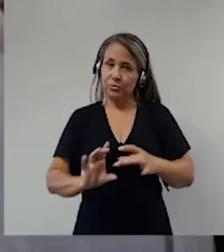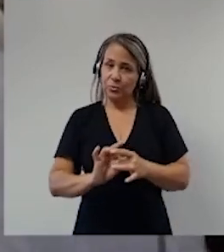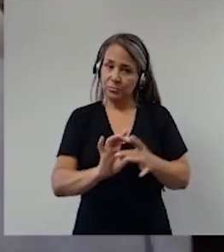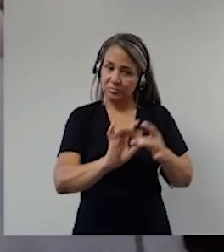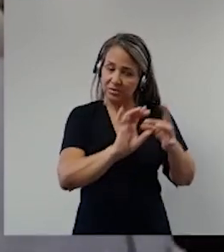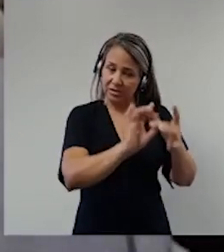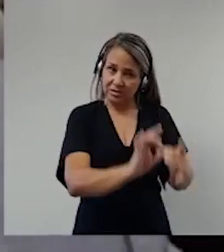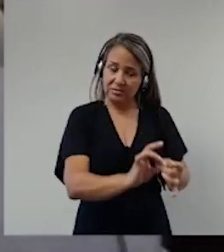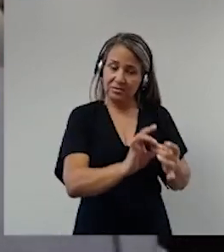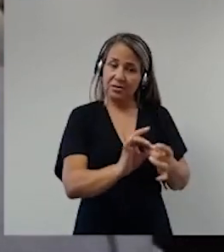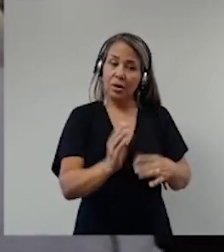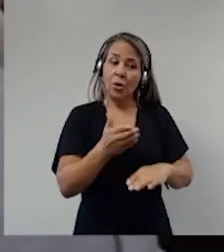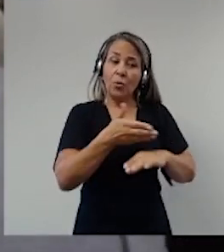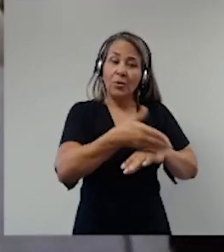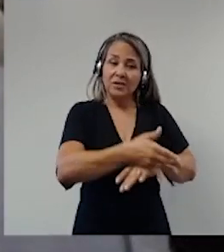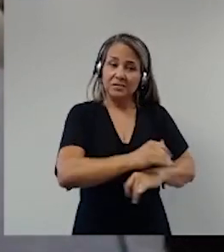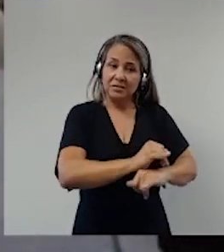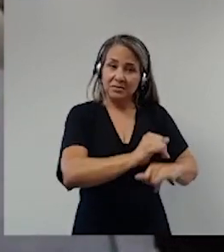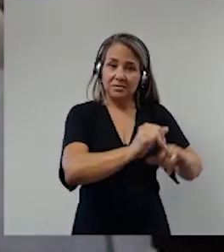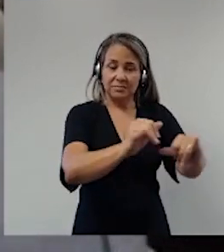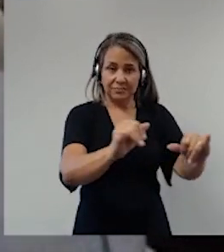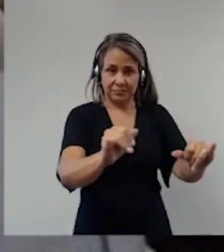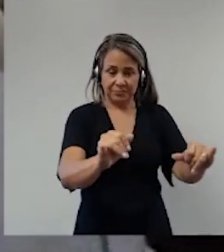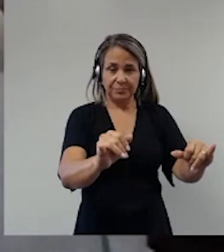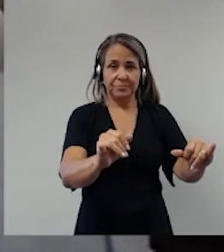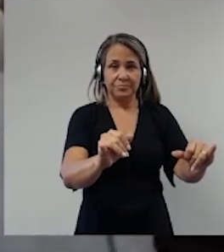acesso à informação, né, como já